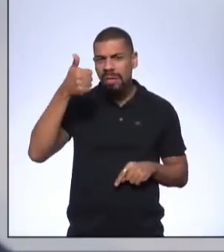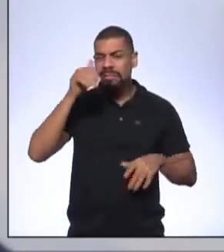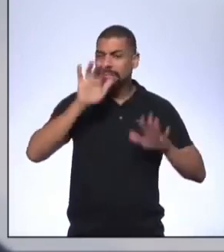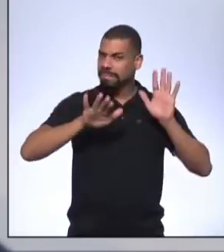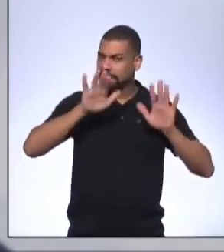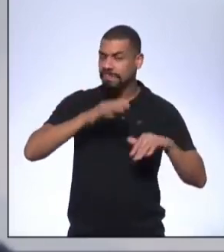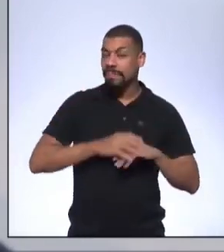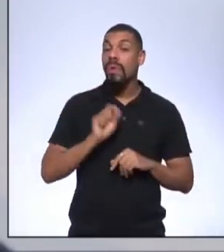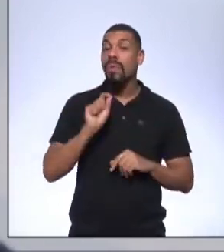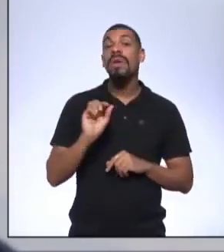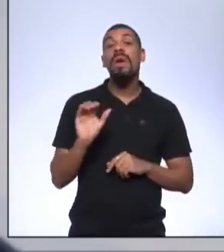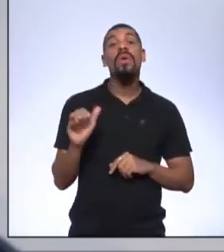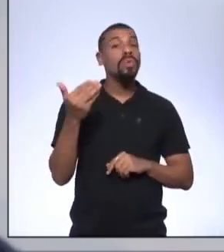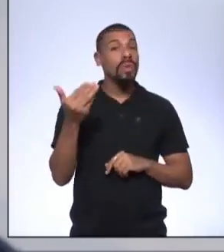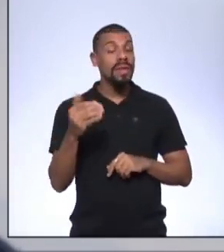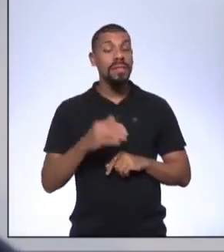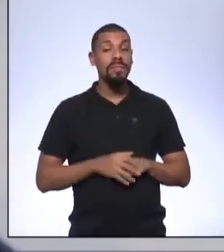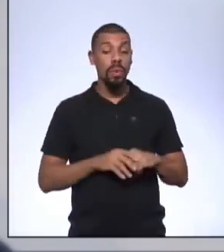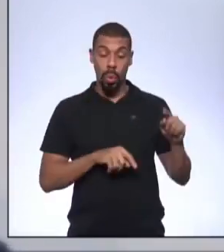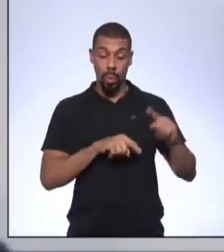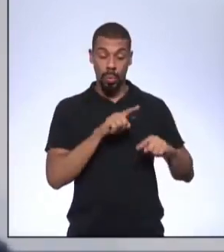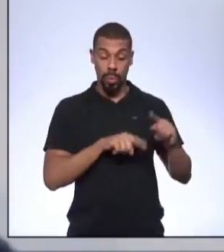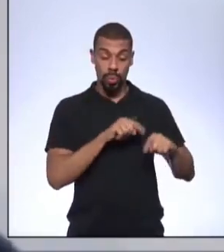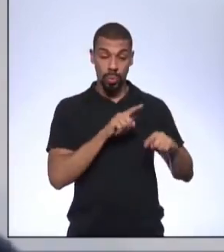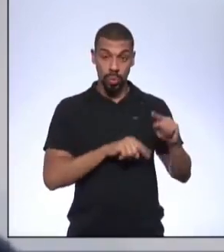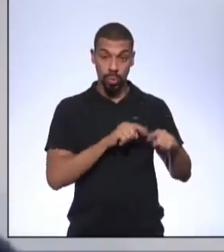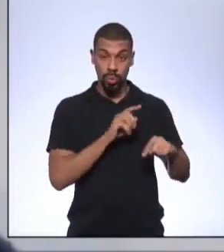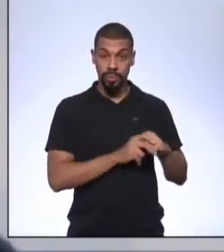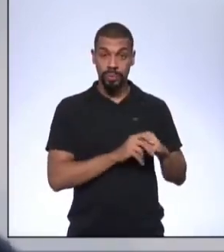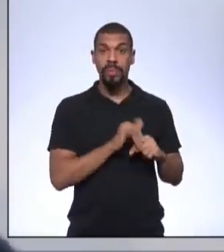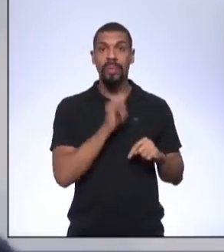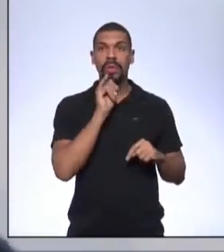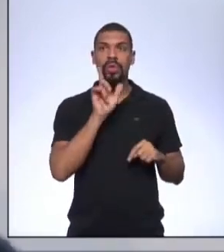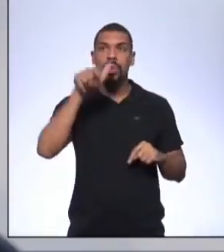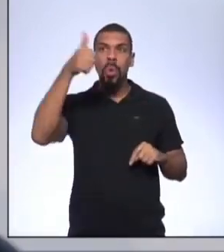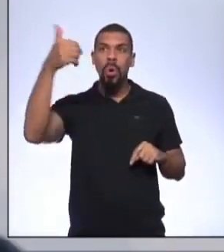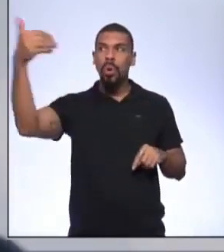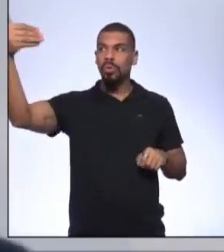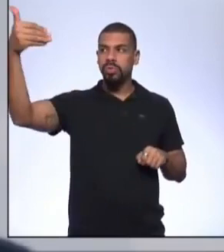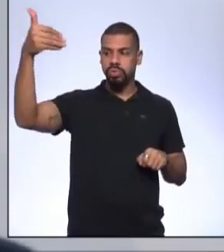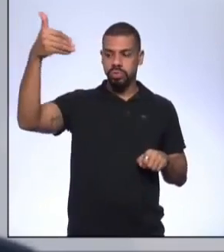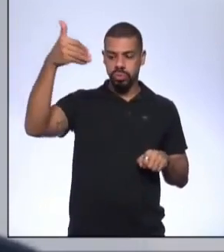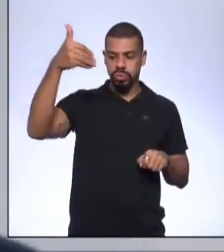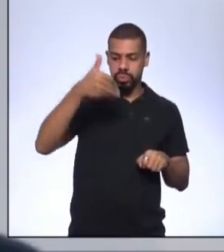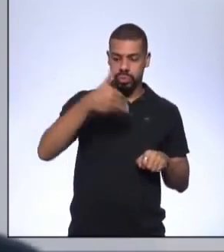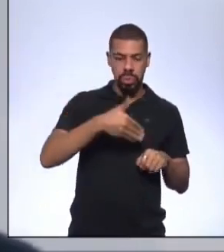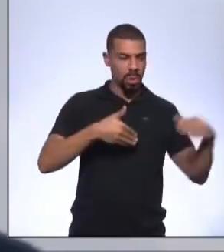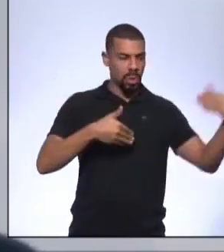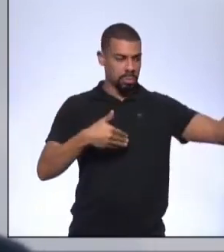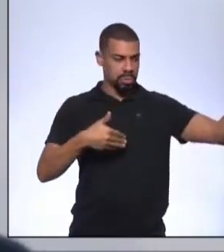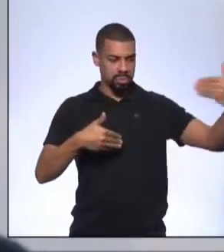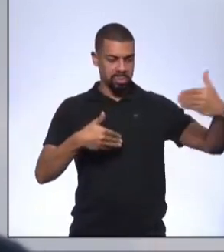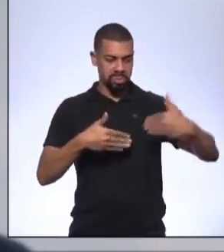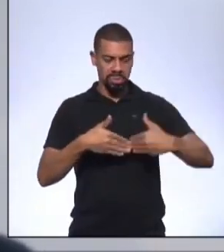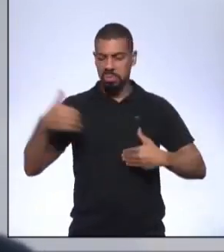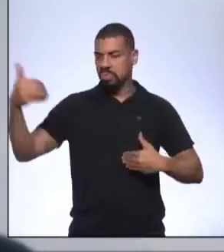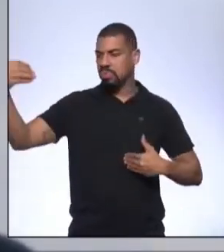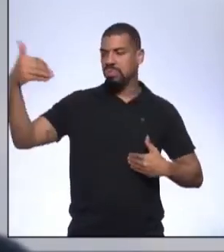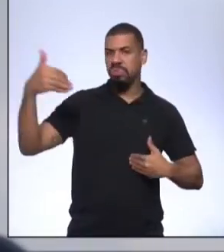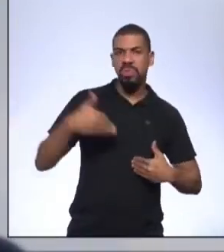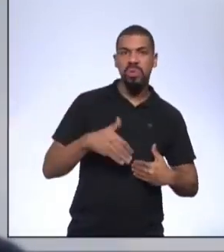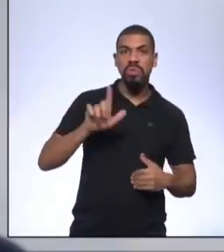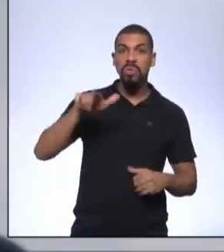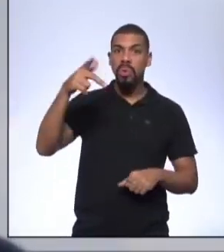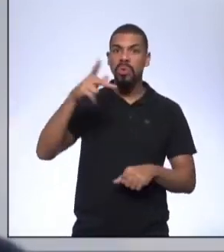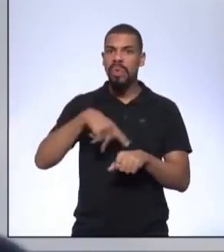gente. O que acontece? Um produto que vai vir de outro país para entrar no nosso país tem que pagar taxas. O pessoal